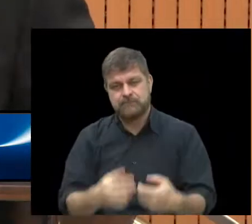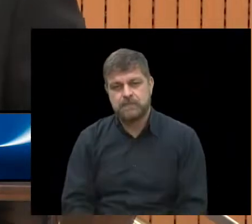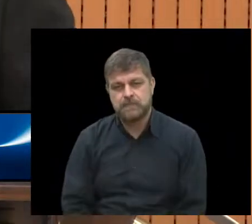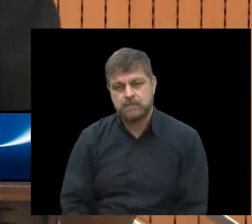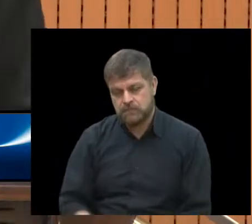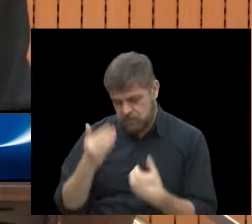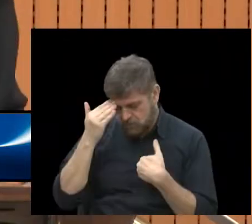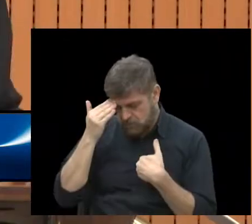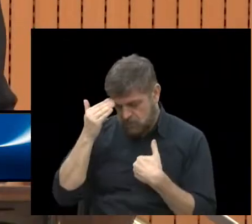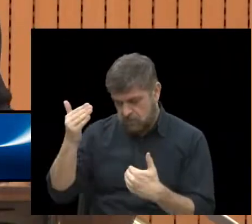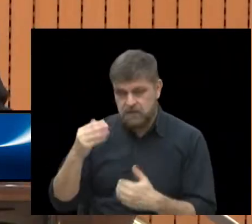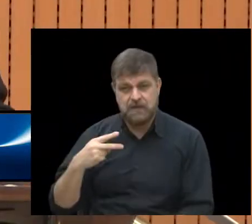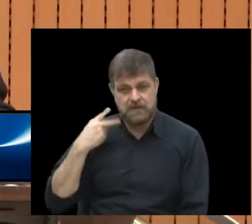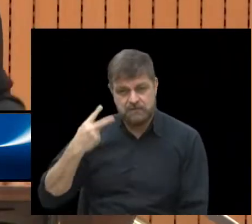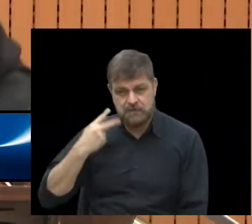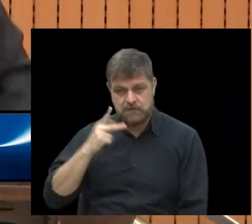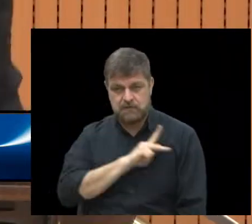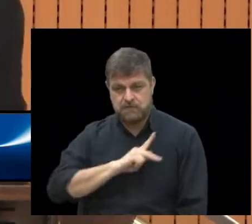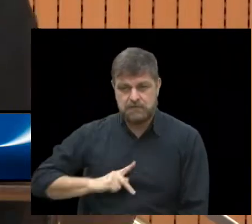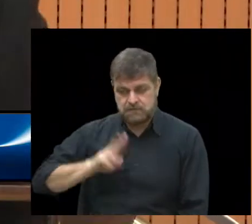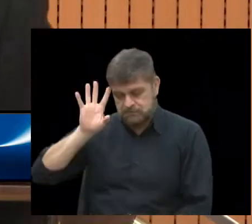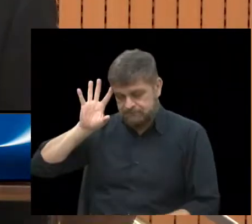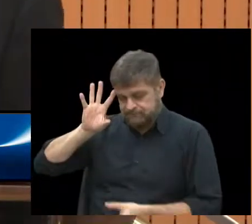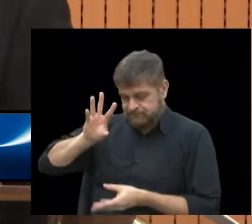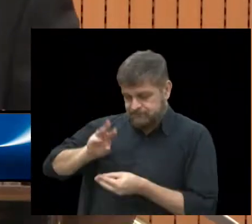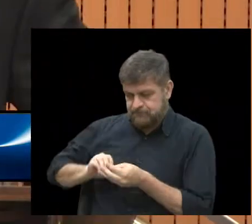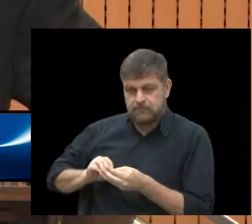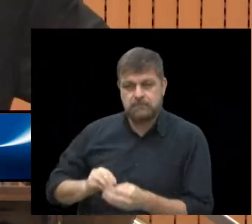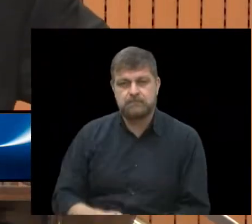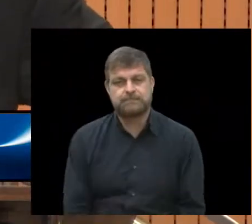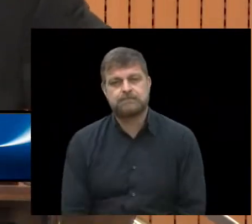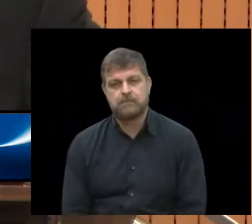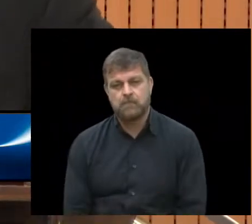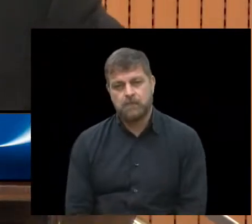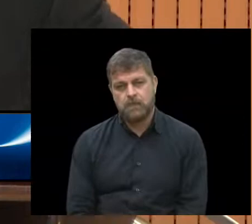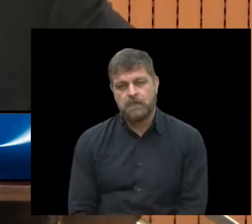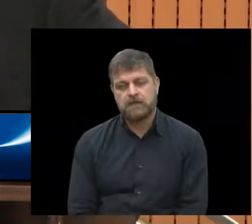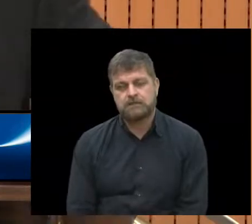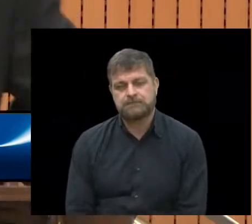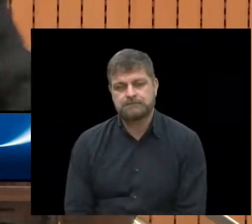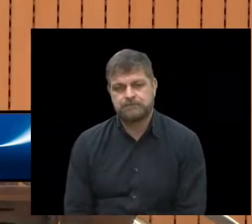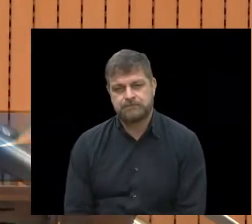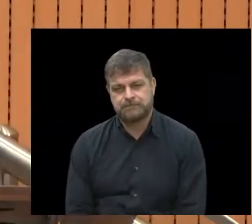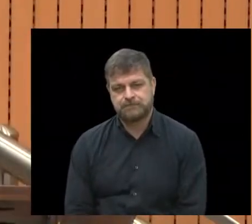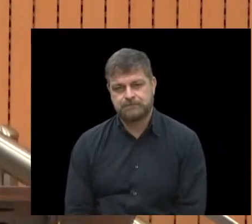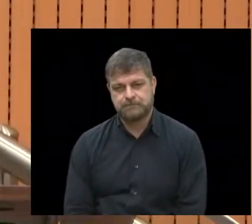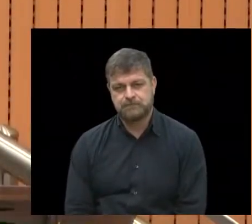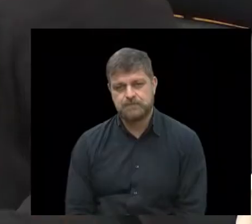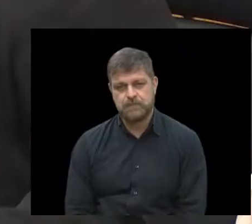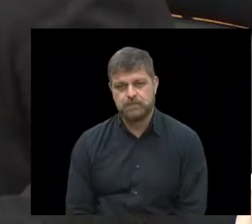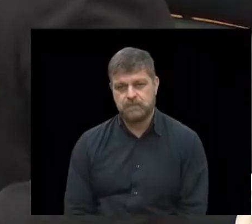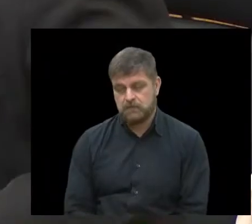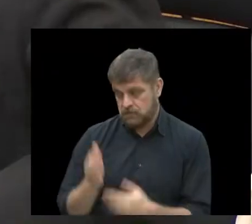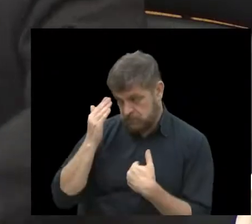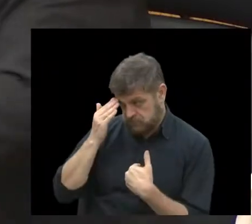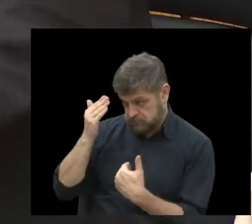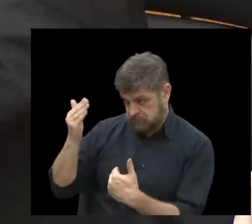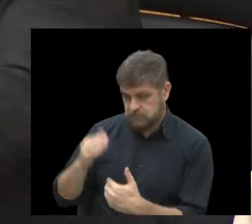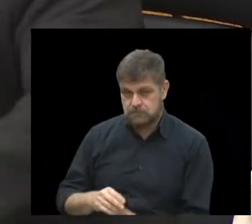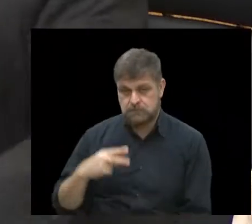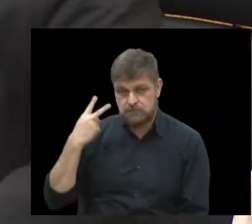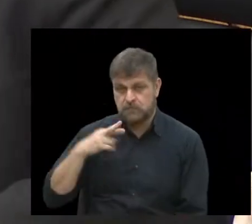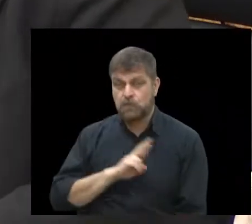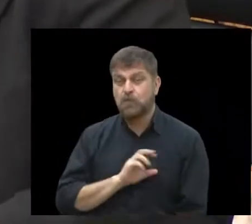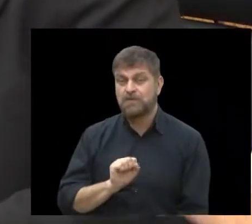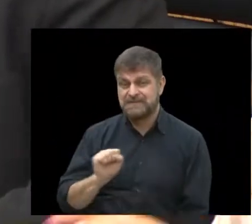Obrigado, senhor presidente, senhores vereadores. Eram essas as palavras que eu gostaria de fazer nesse pequeno expediente. Obrigado, vereador